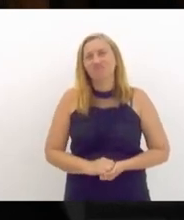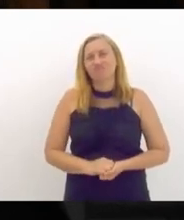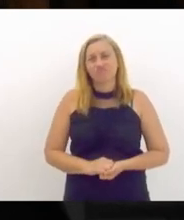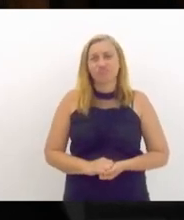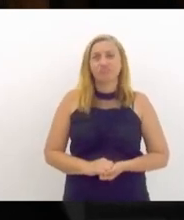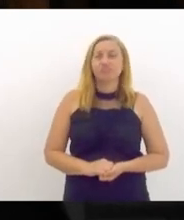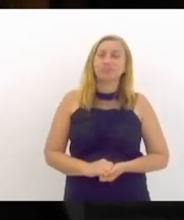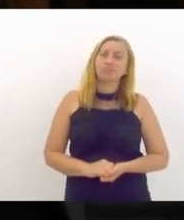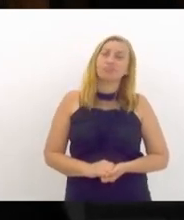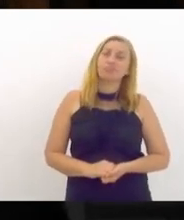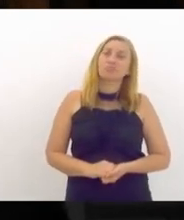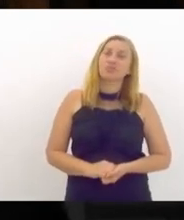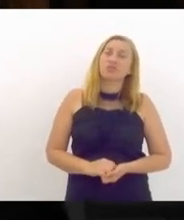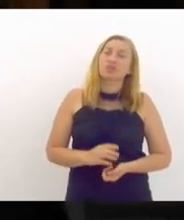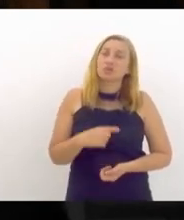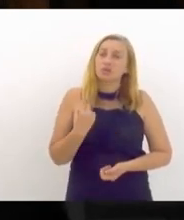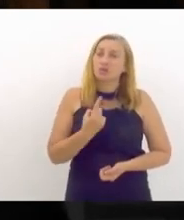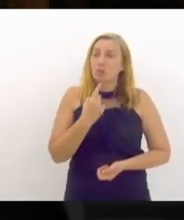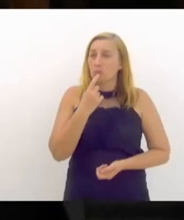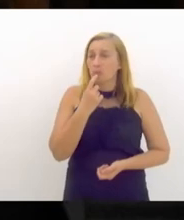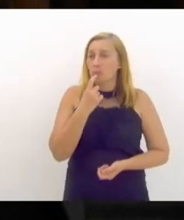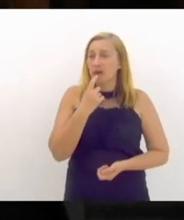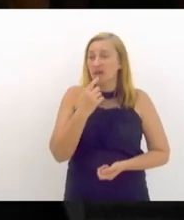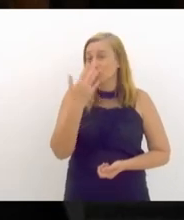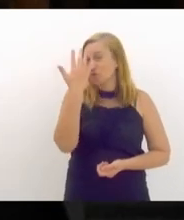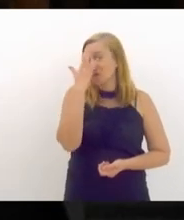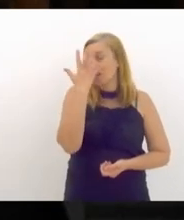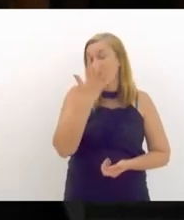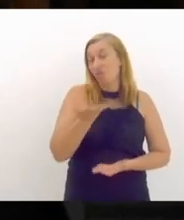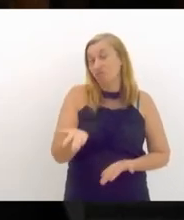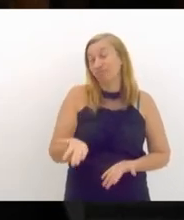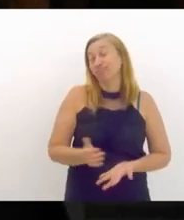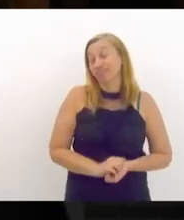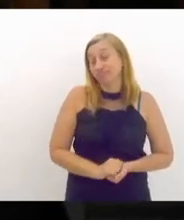Nós estamos às vésperas do carnaval,